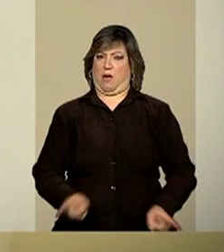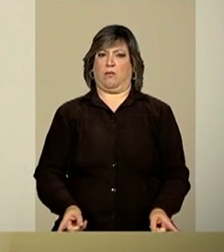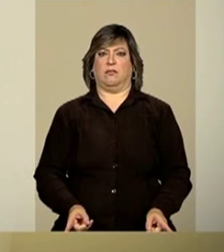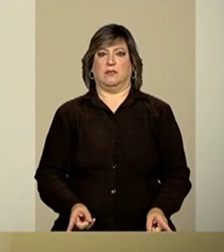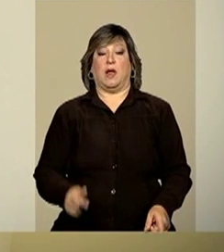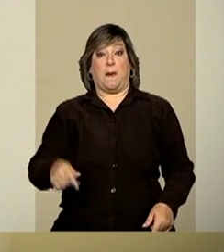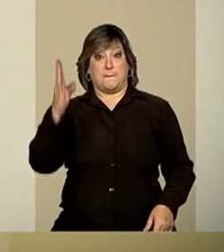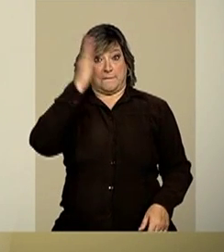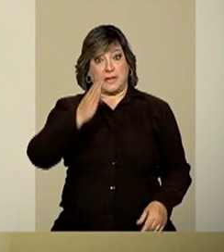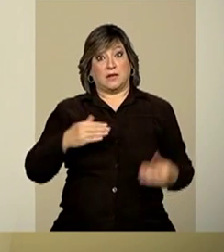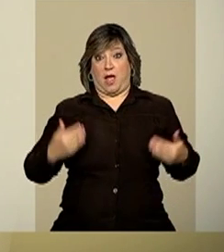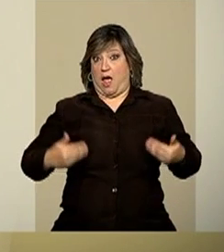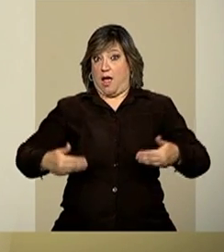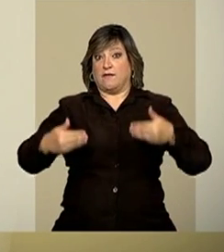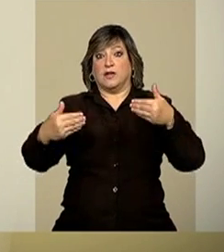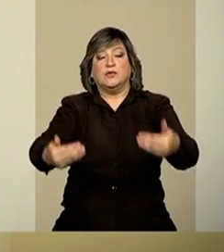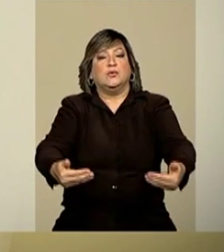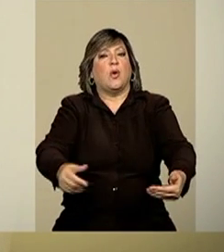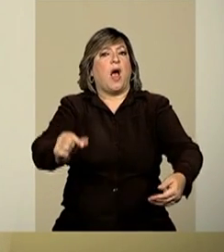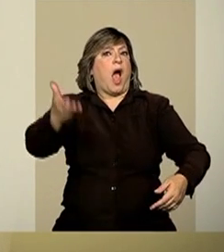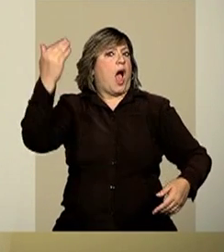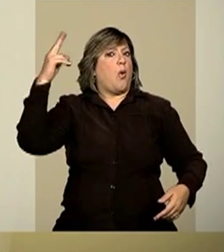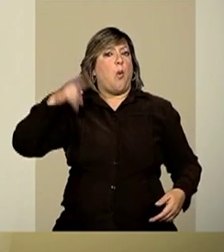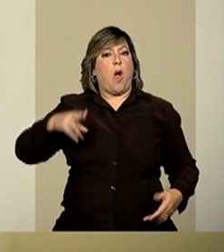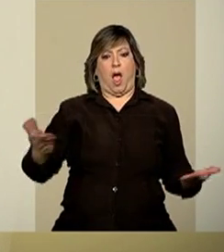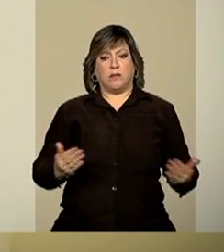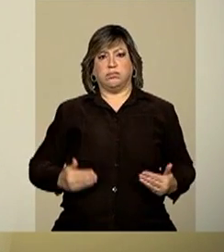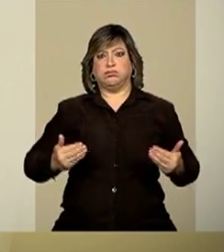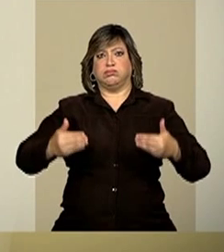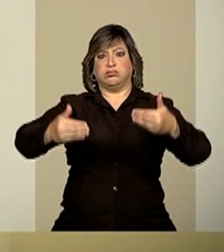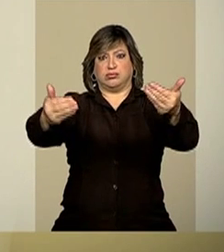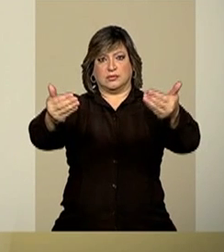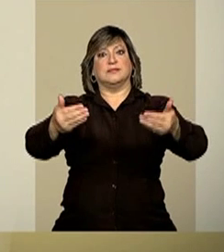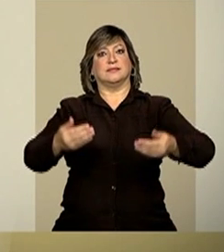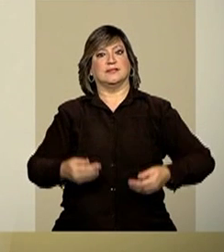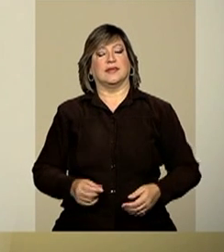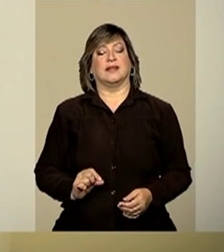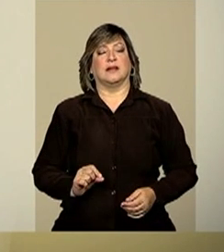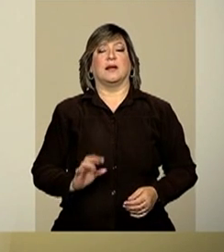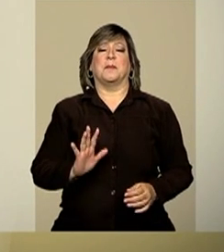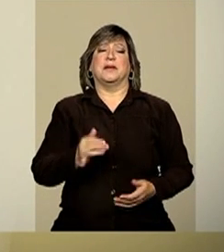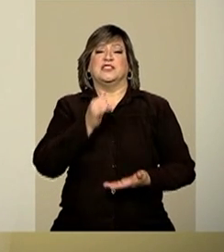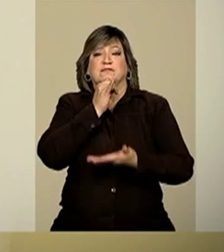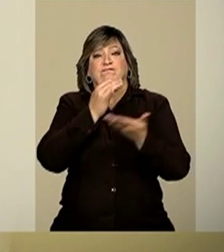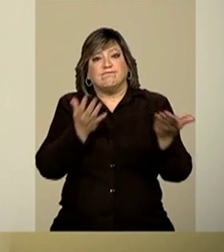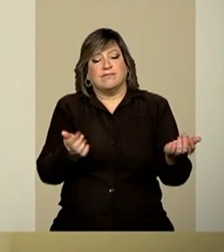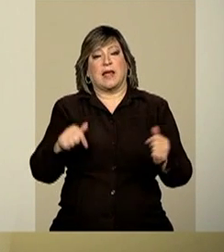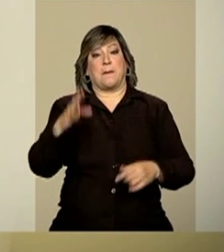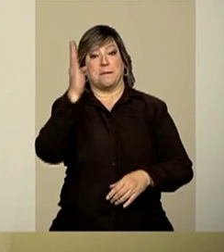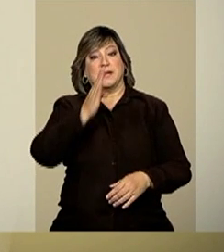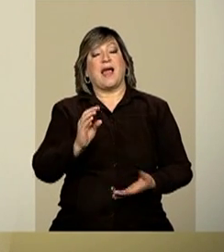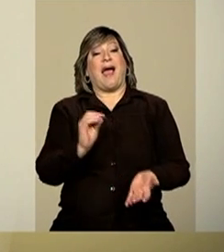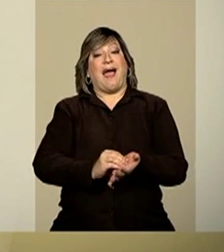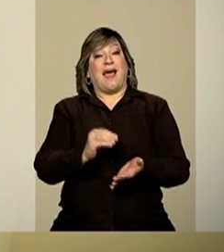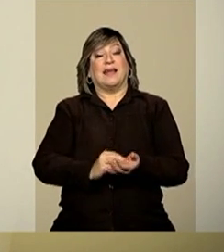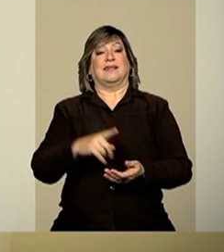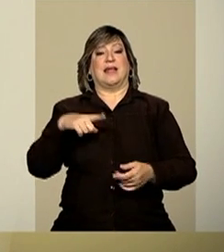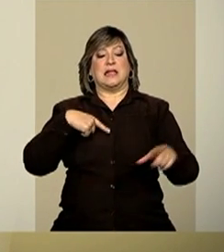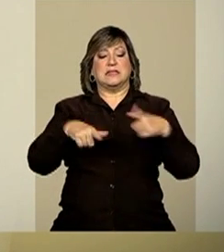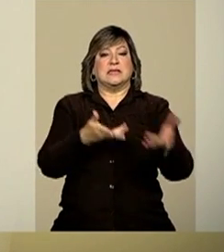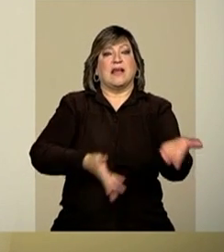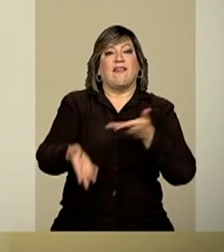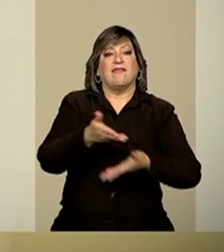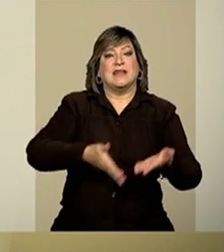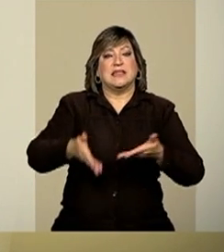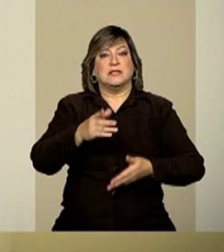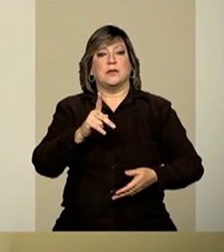Brasil avançou como nunca nos últimos anos. Infelizmente, ainda somos um país com serviços públicos de